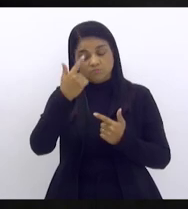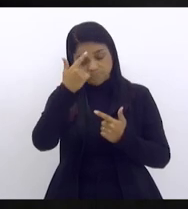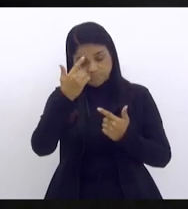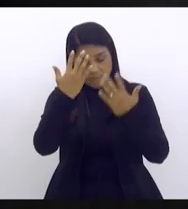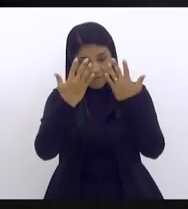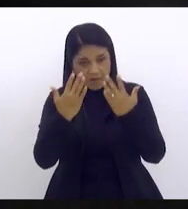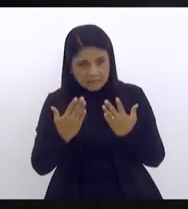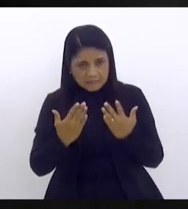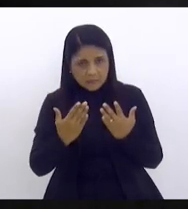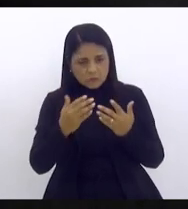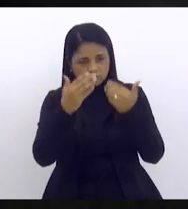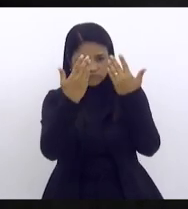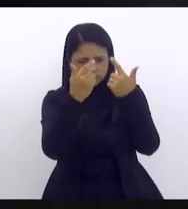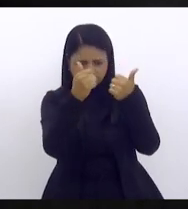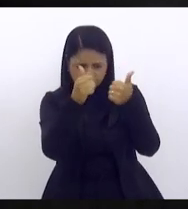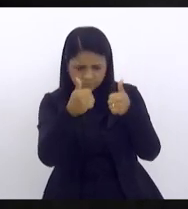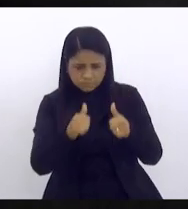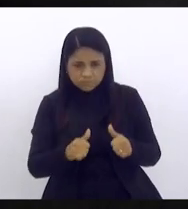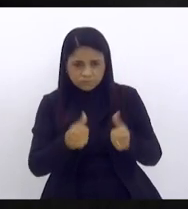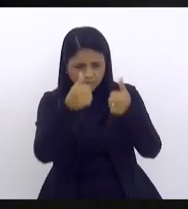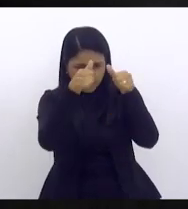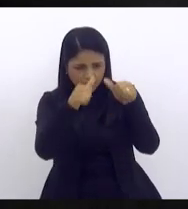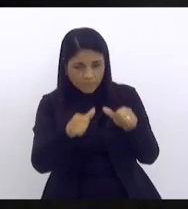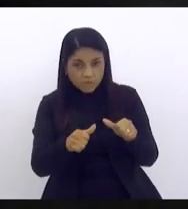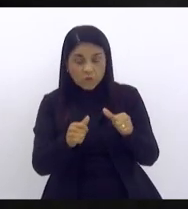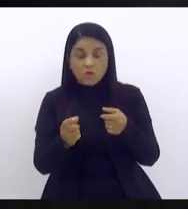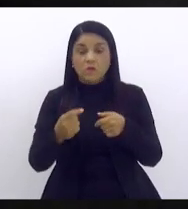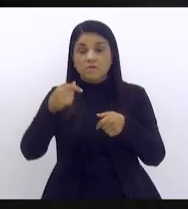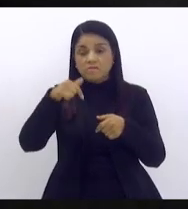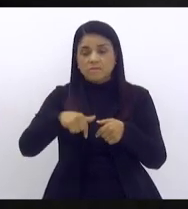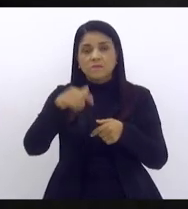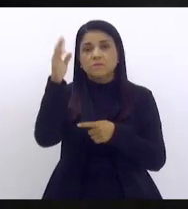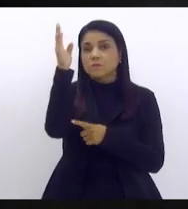para vocês, a gente precisa voltar no Brasil